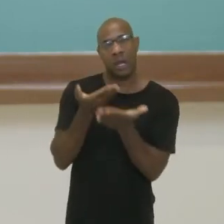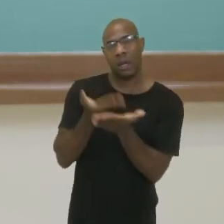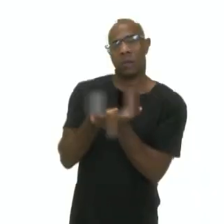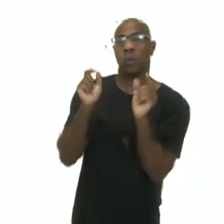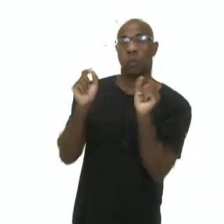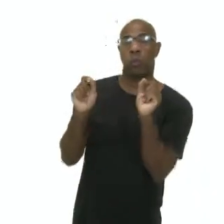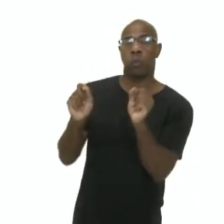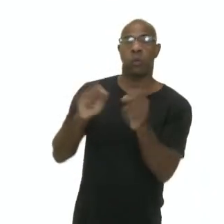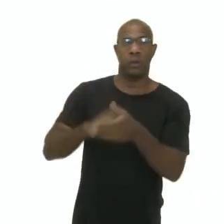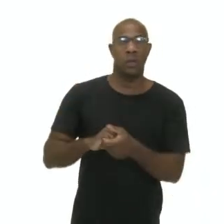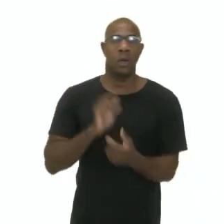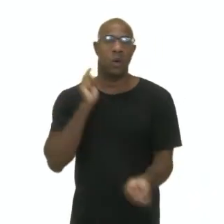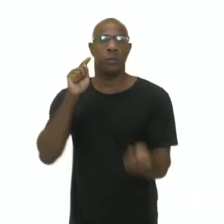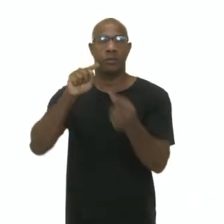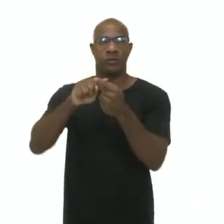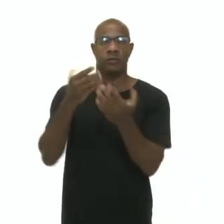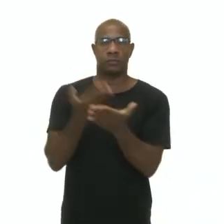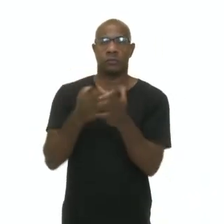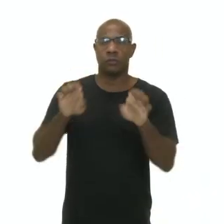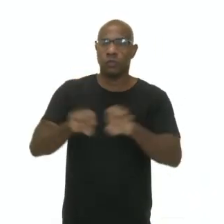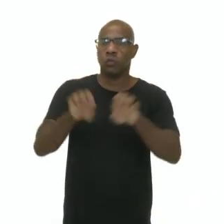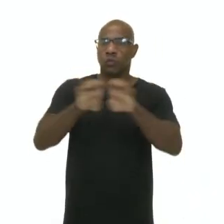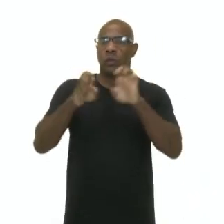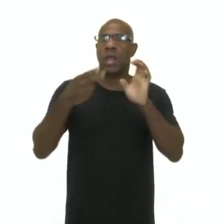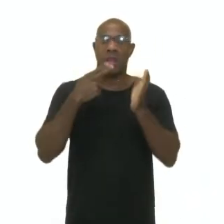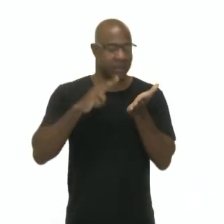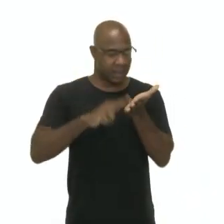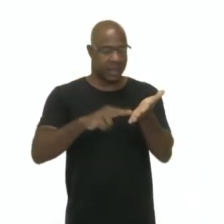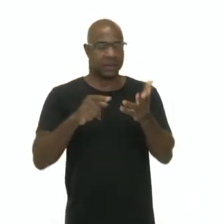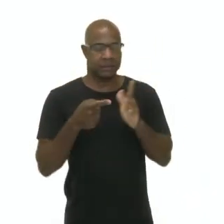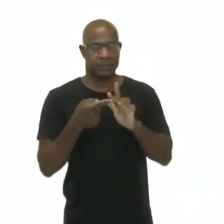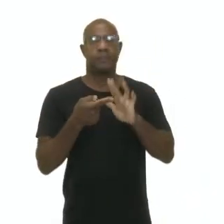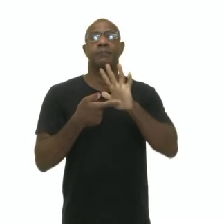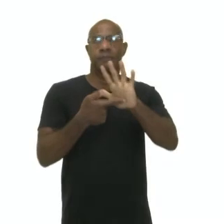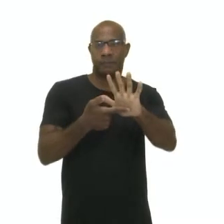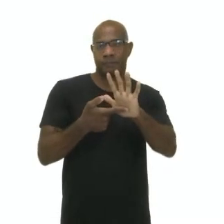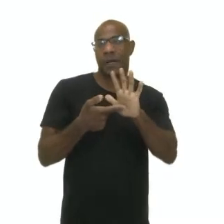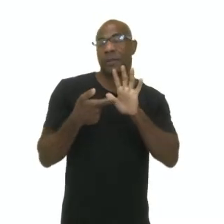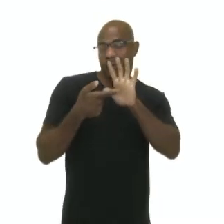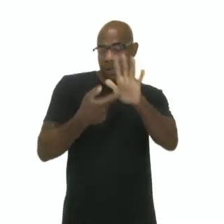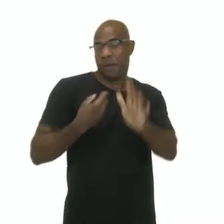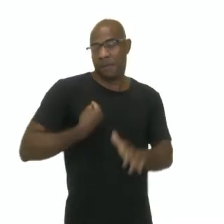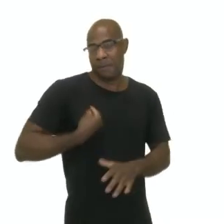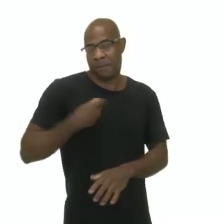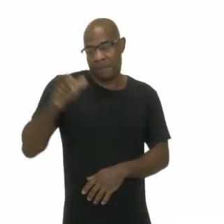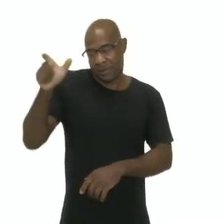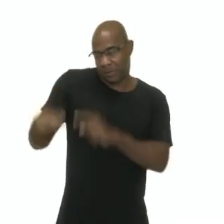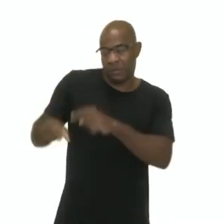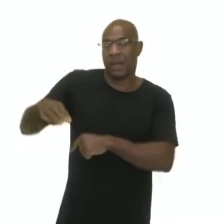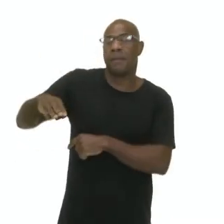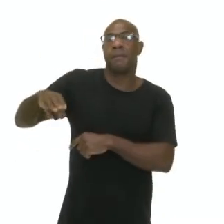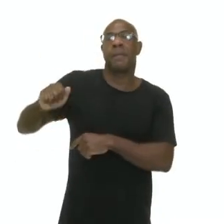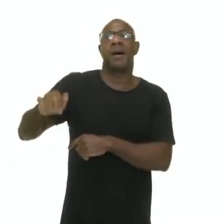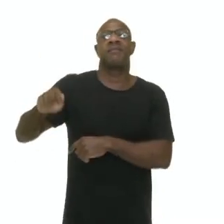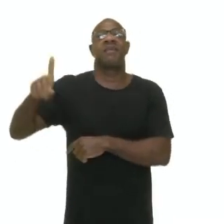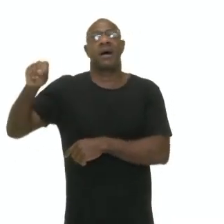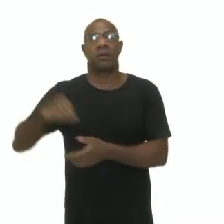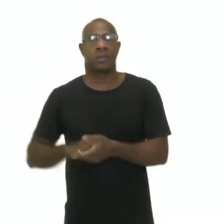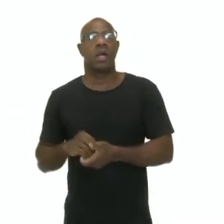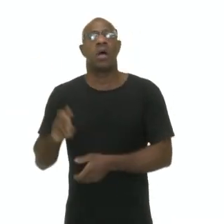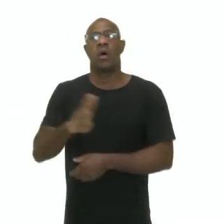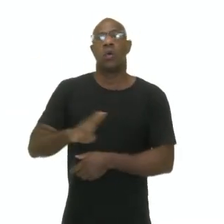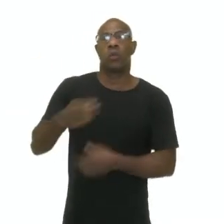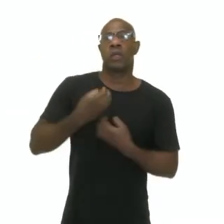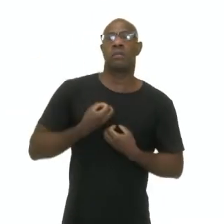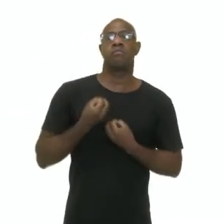só. Objetivo e estrutura de uma carta. Apresentação pessoal da personagem argentina Mafalda. Uso de expressões